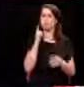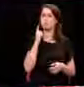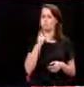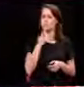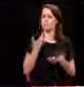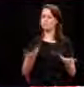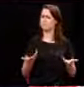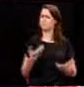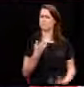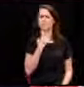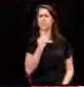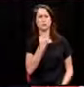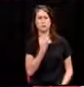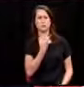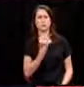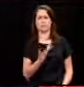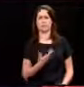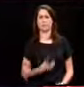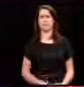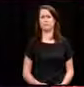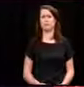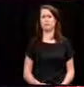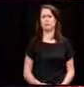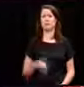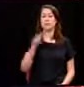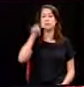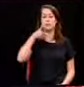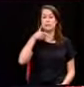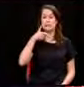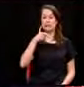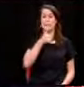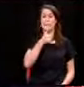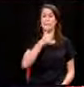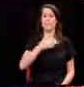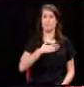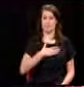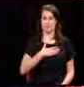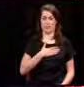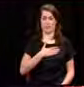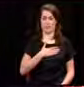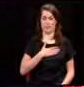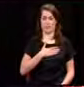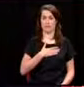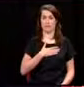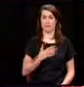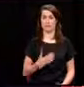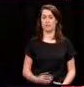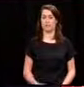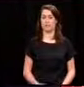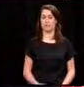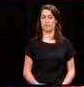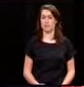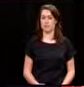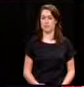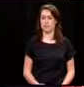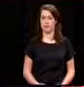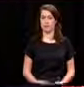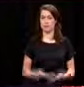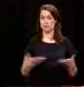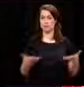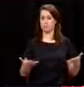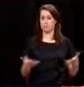Fernando, é de facto, na linha Benfica existem todo o tipo, e também para aqueles que não estão tão, se não